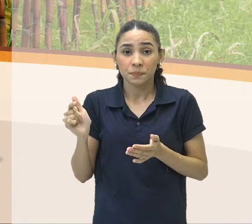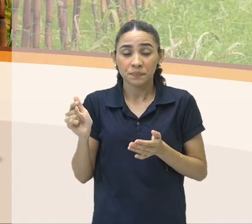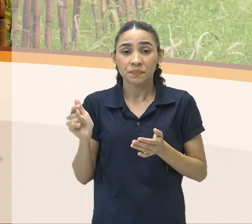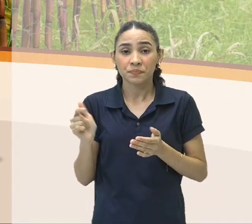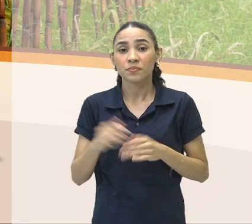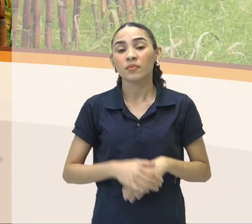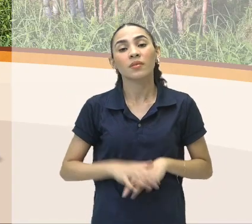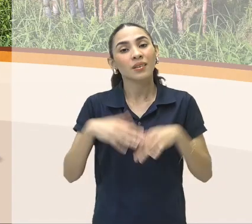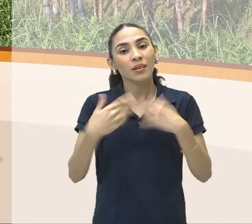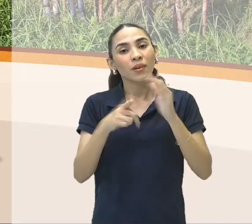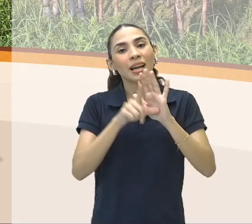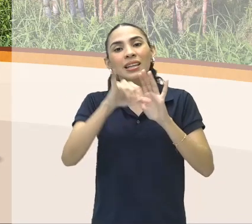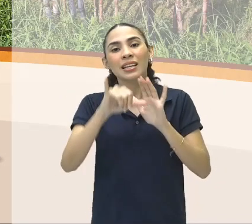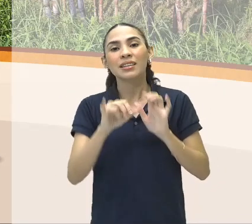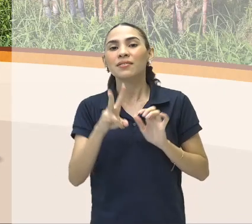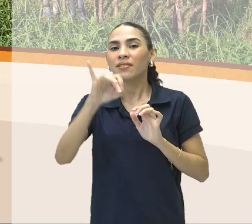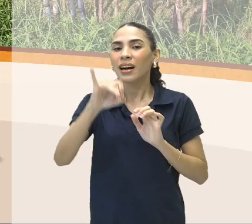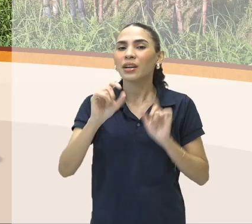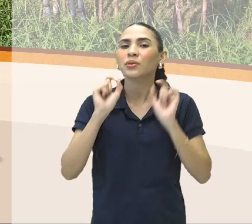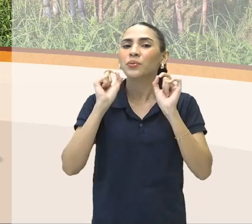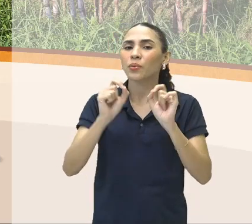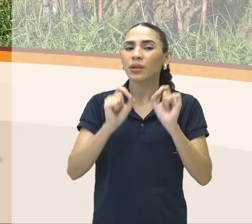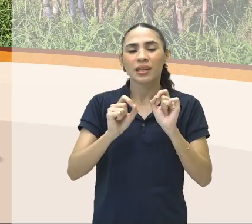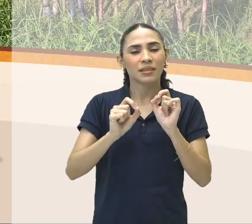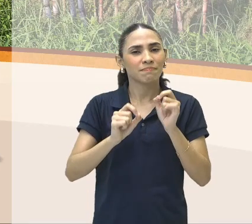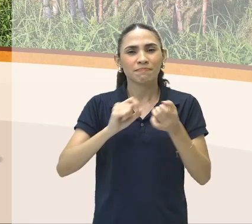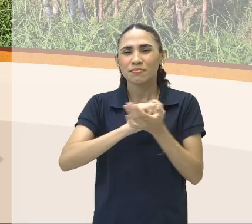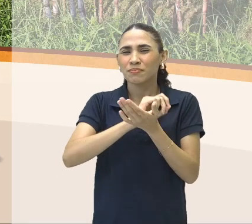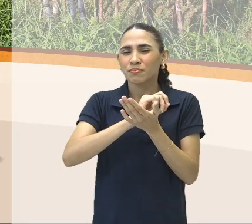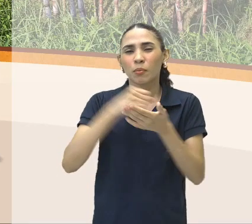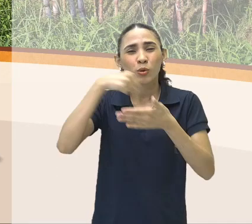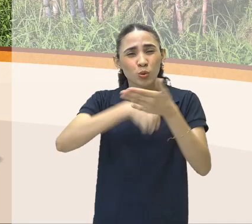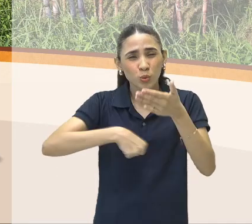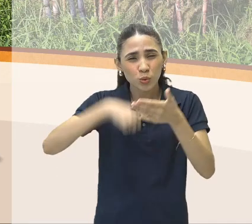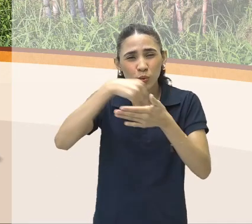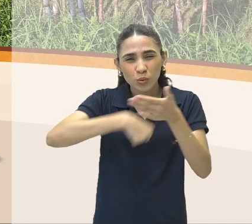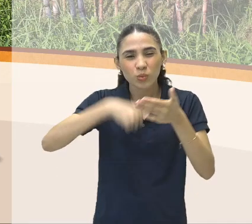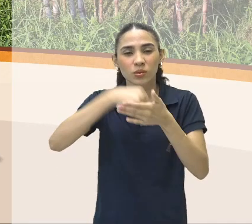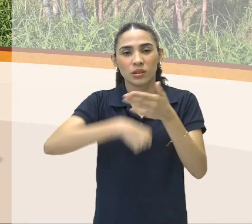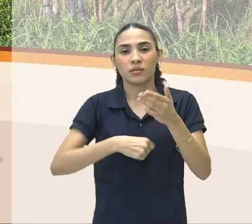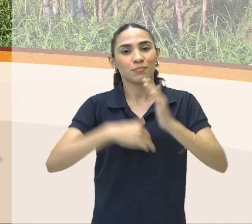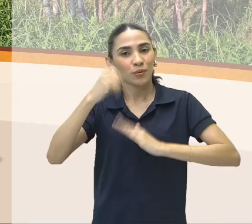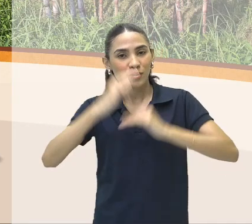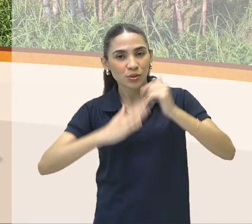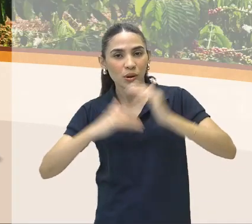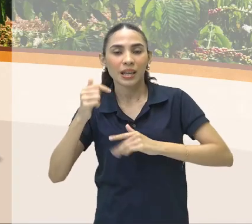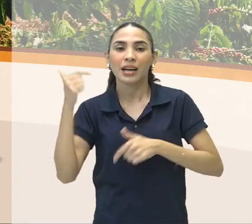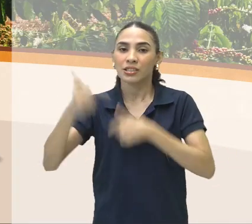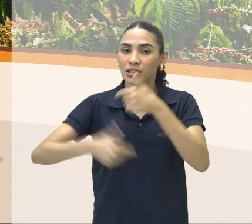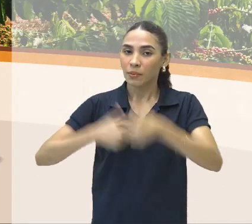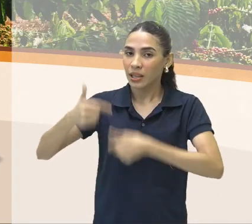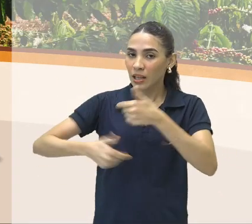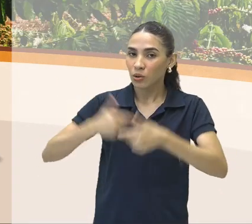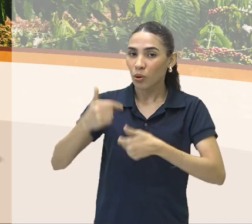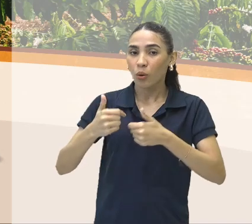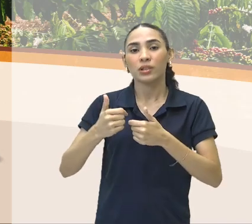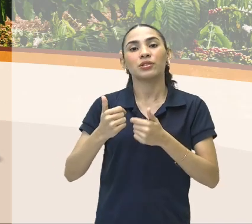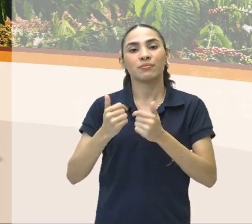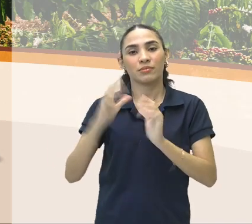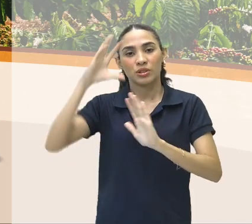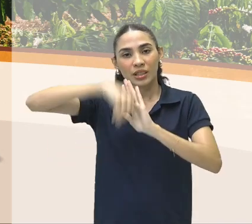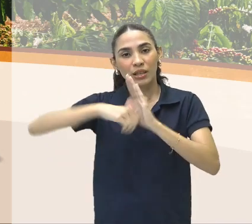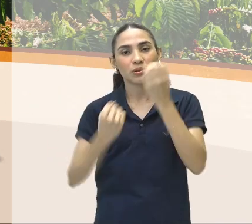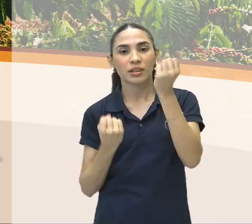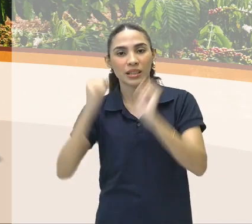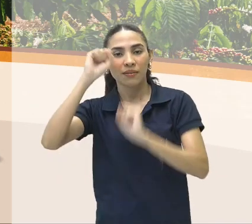E essas leis elas vão ser resultado de muitas lutas dos operários, dos trabalhadores fabris, para ter